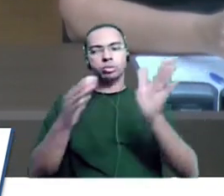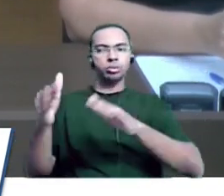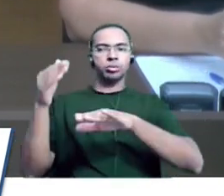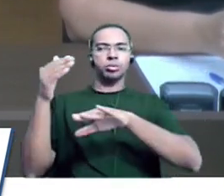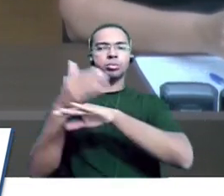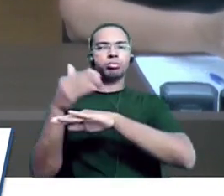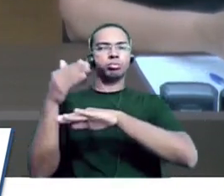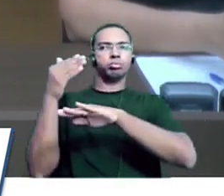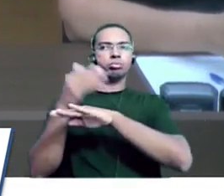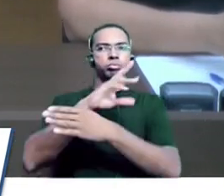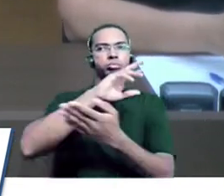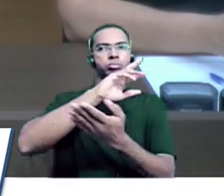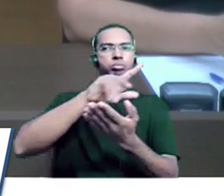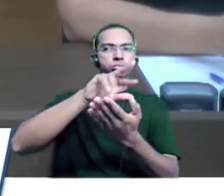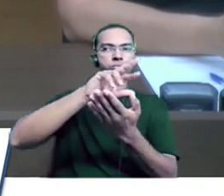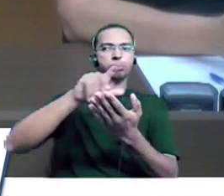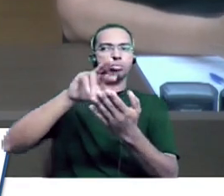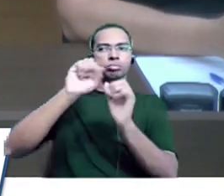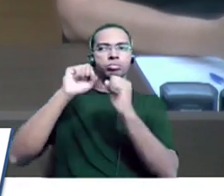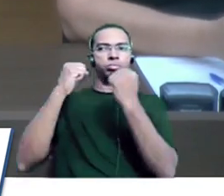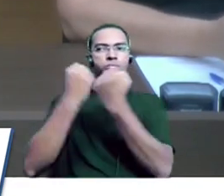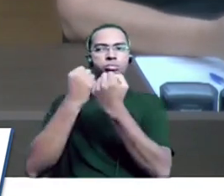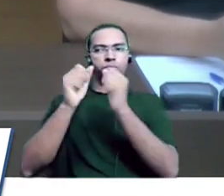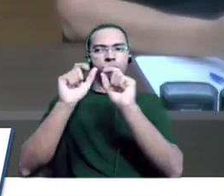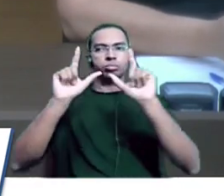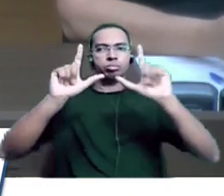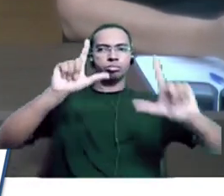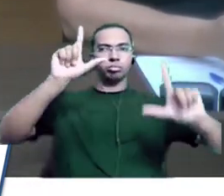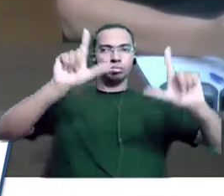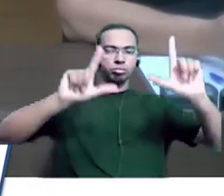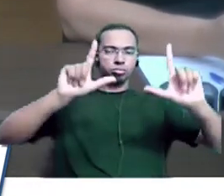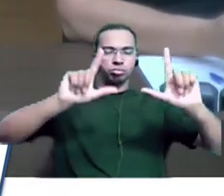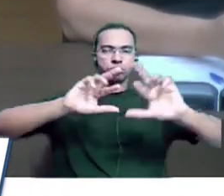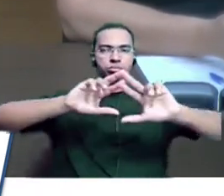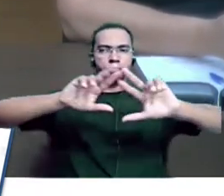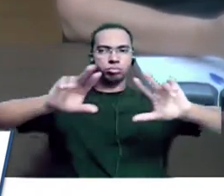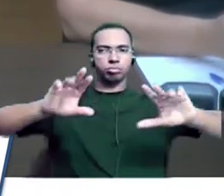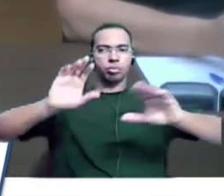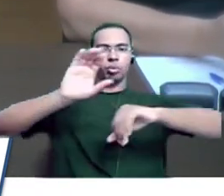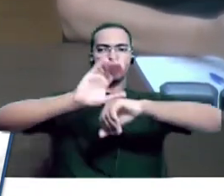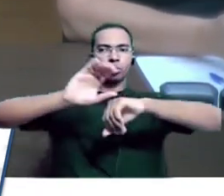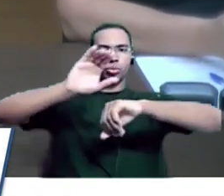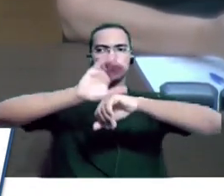vários seminários, fóruns, jornadas, cursos de